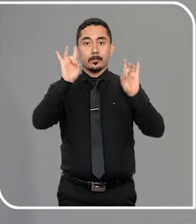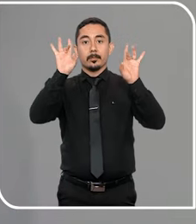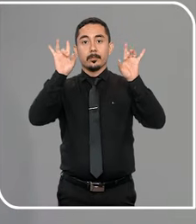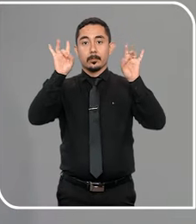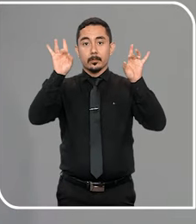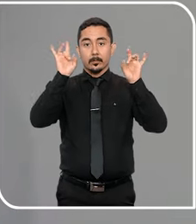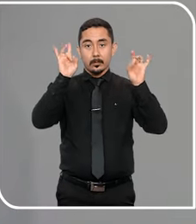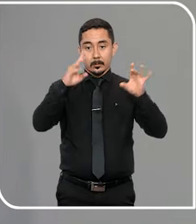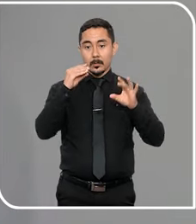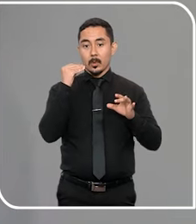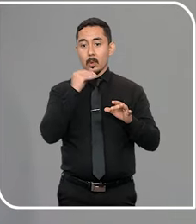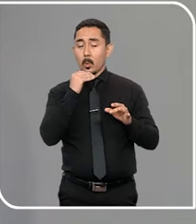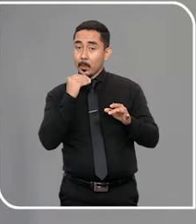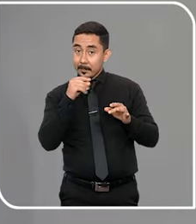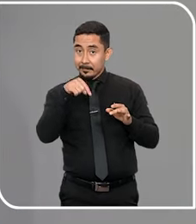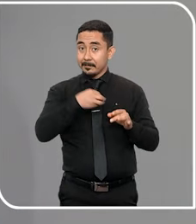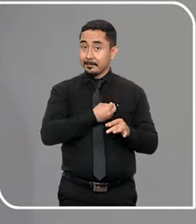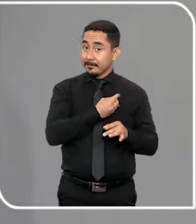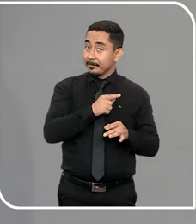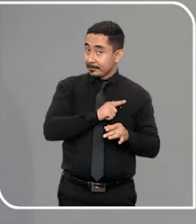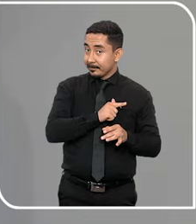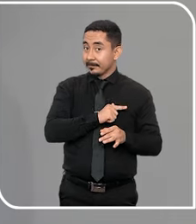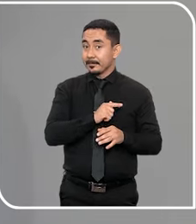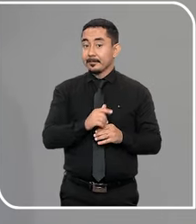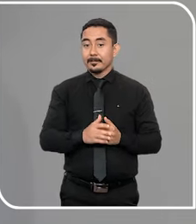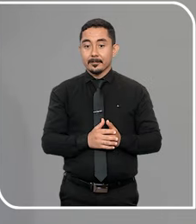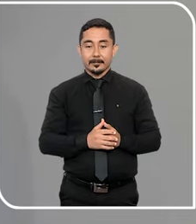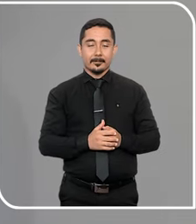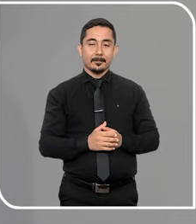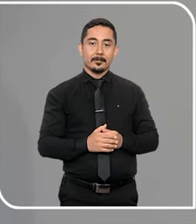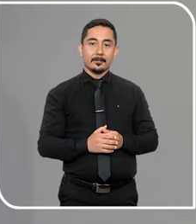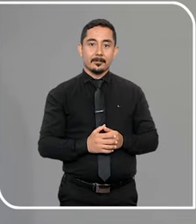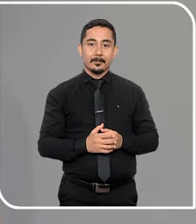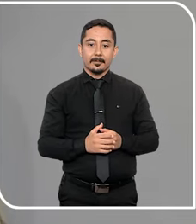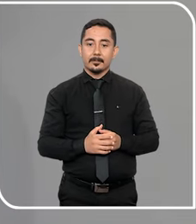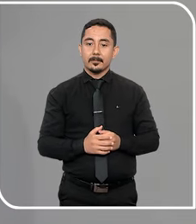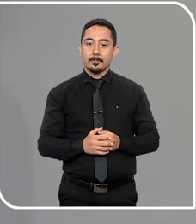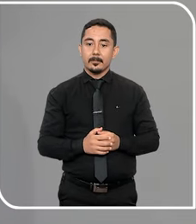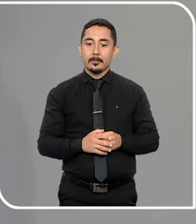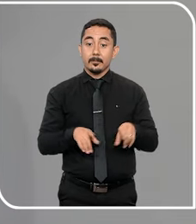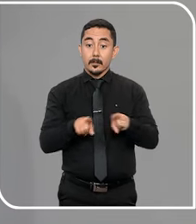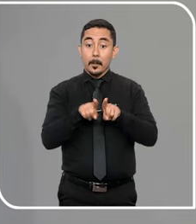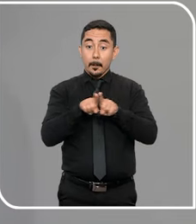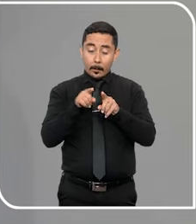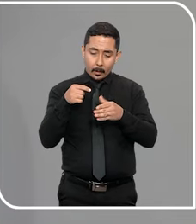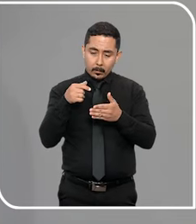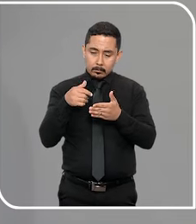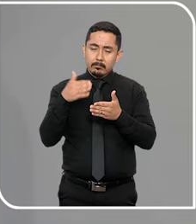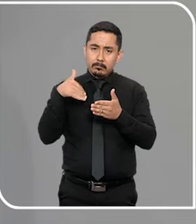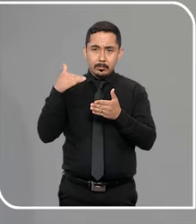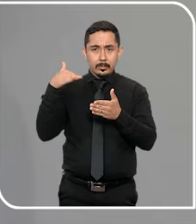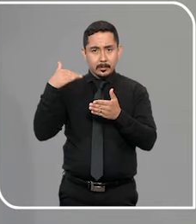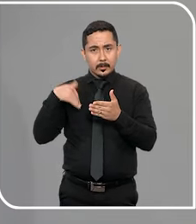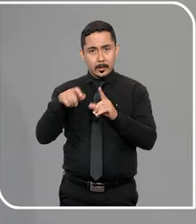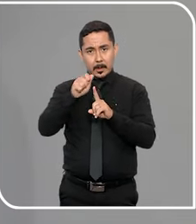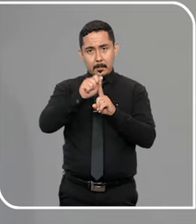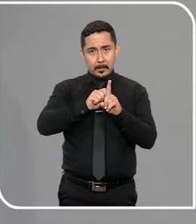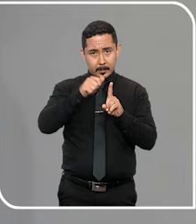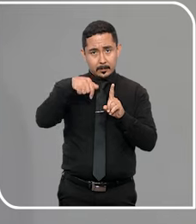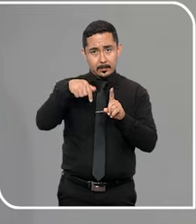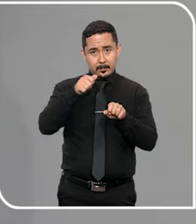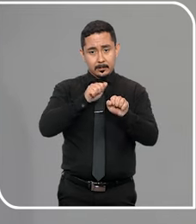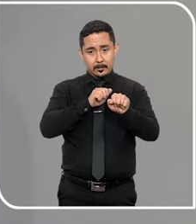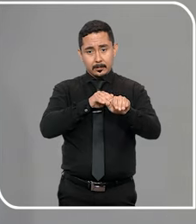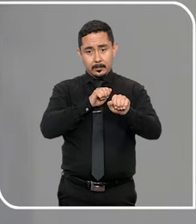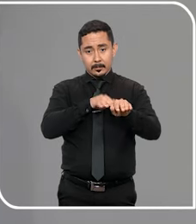muito especial para mim eu agradeço muito a oportunidade de estar aqui e há pouco tempo né nesse mês